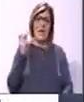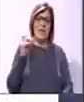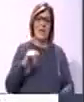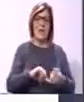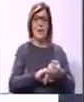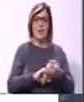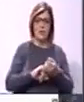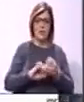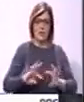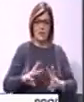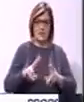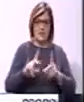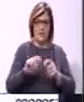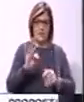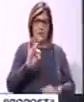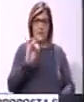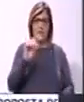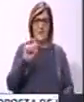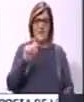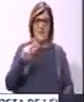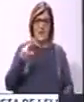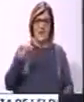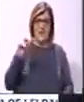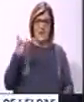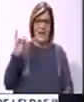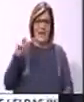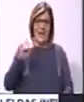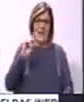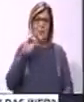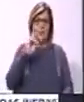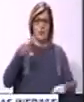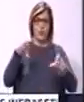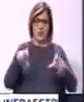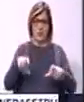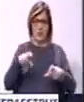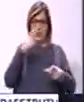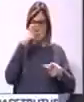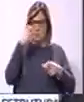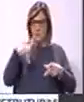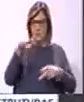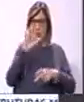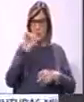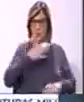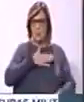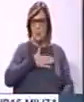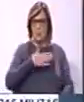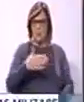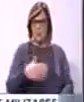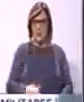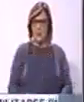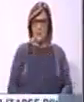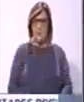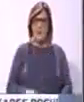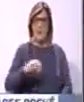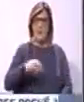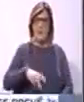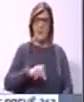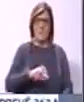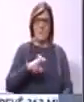Associação de Desenvolvimento da Figueira. Conheceu as instalações, os utentes e os profissionais.